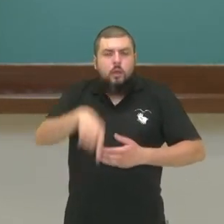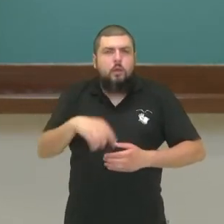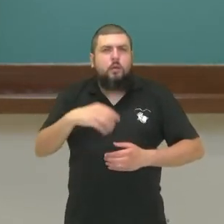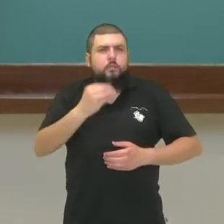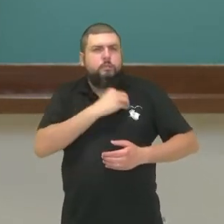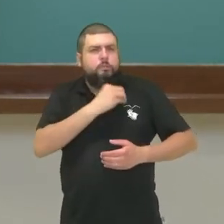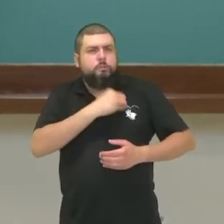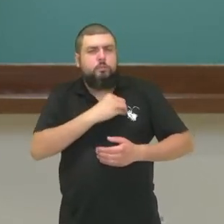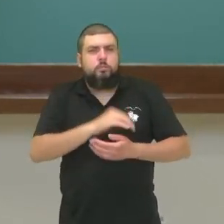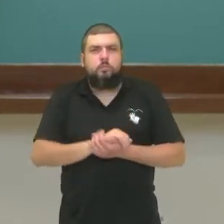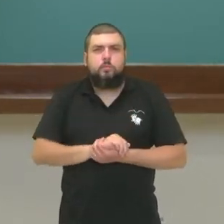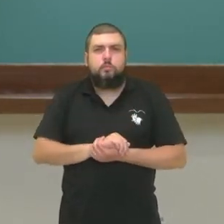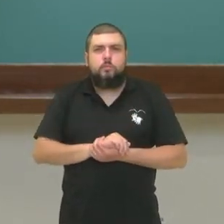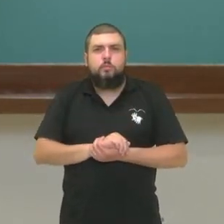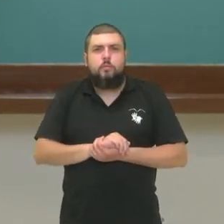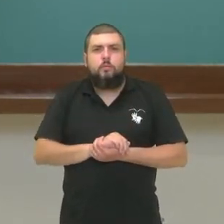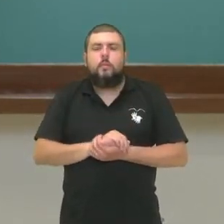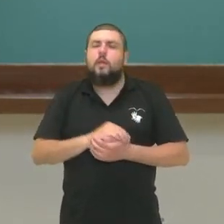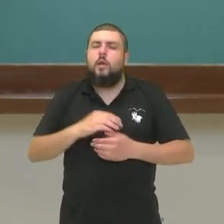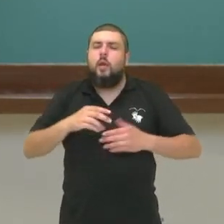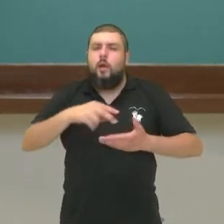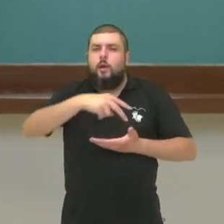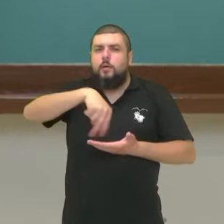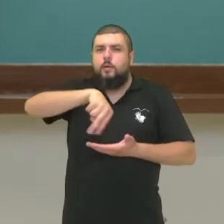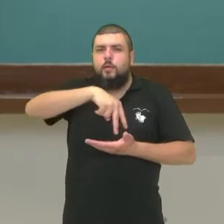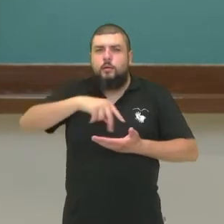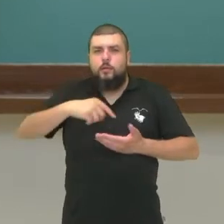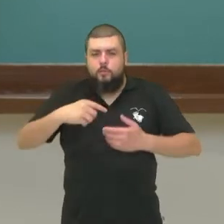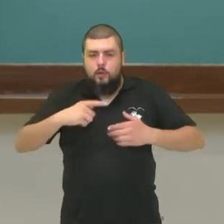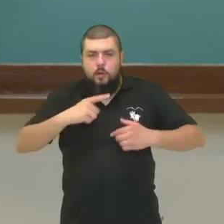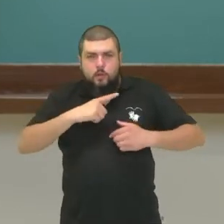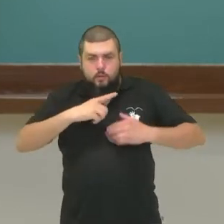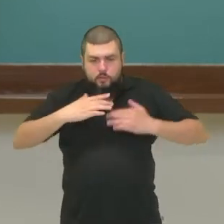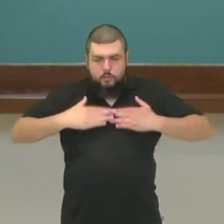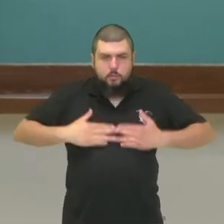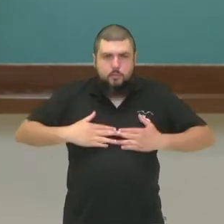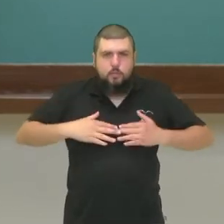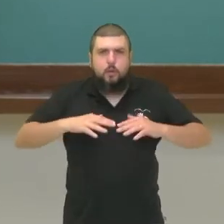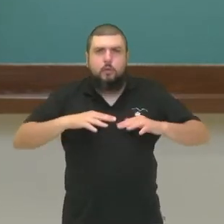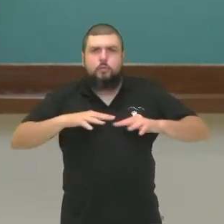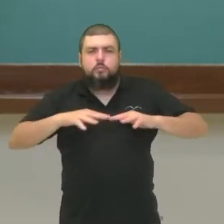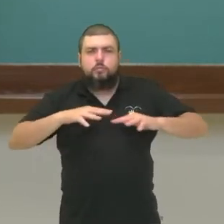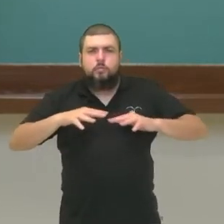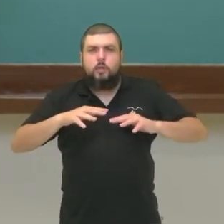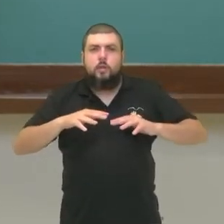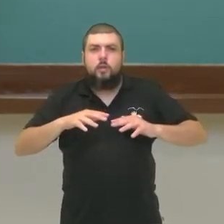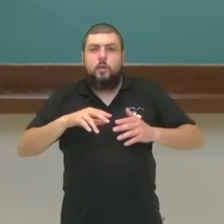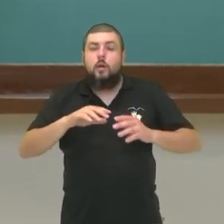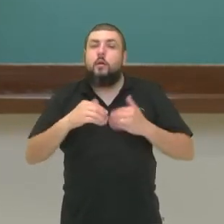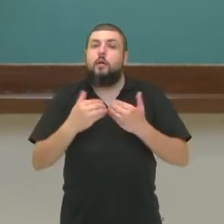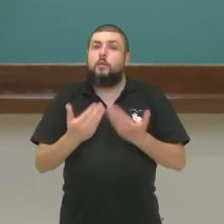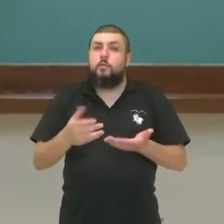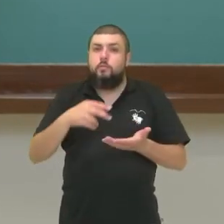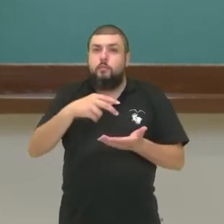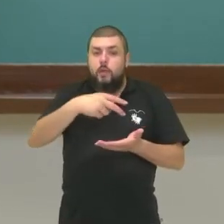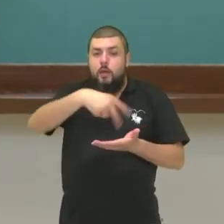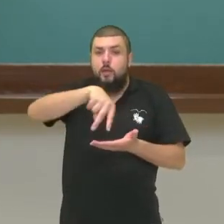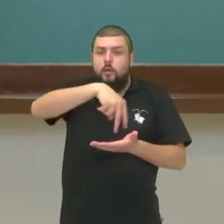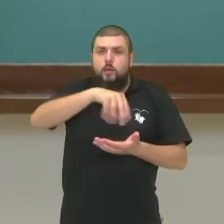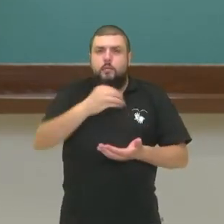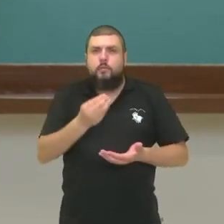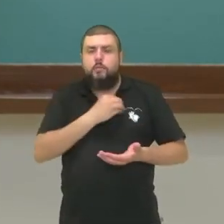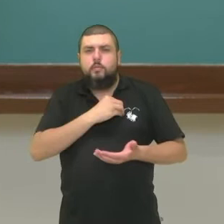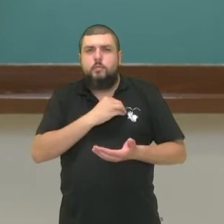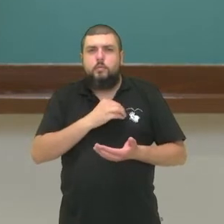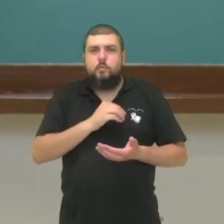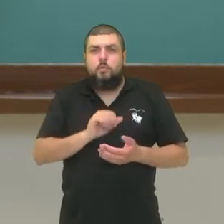movimentos corporais, ela também acabou sendo considerado como pecaminosa, tá? O que era santo era o que